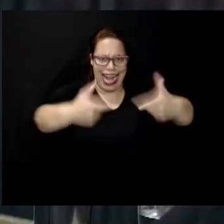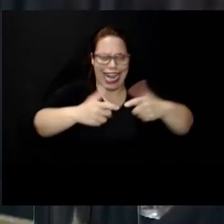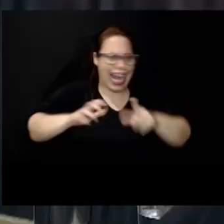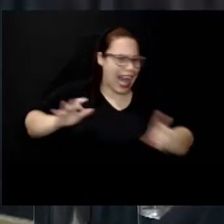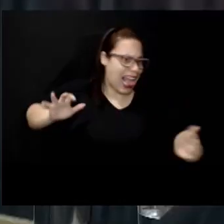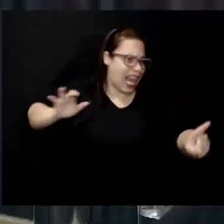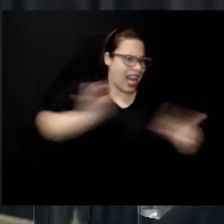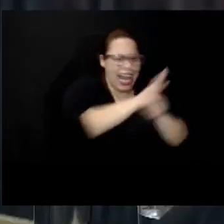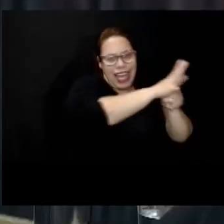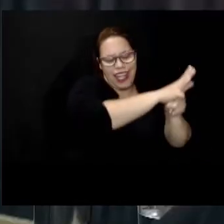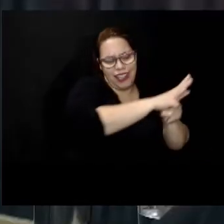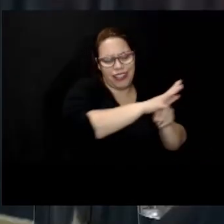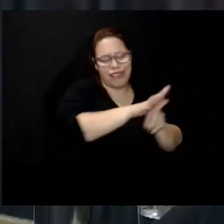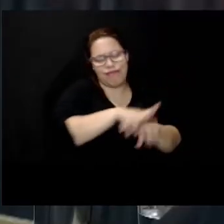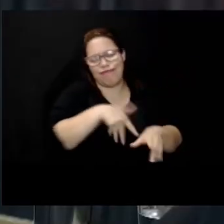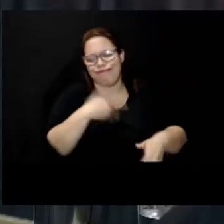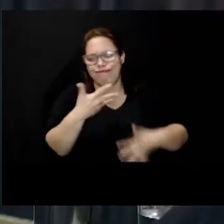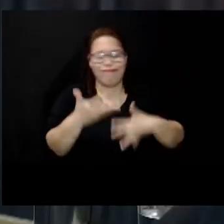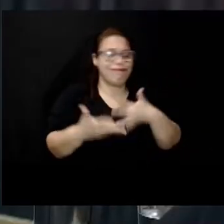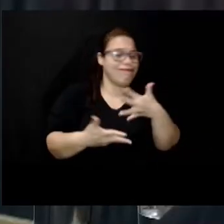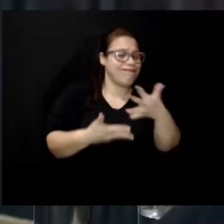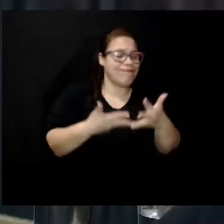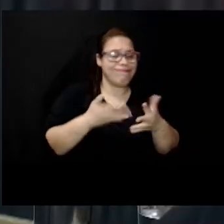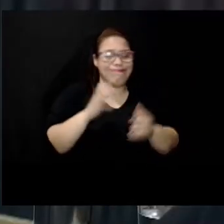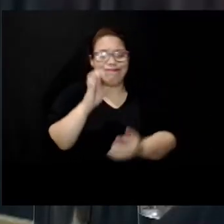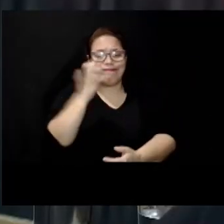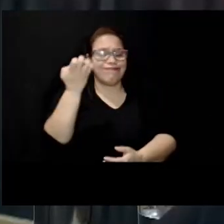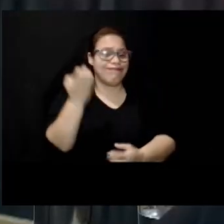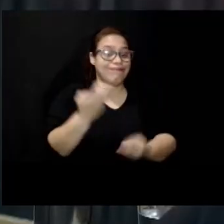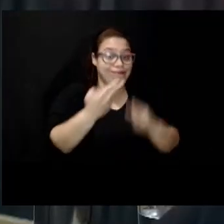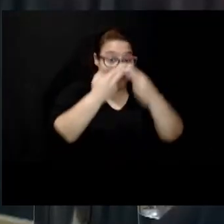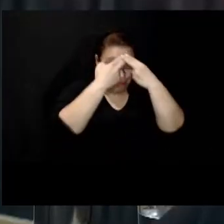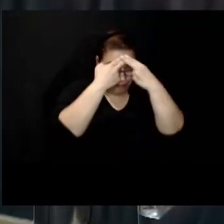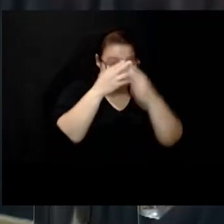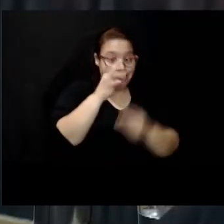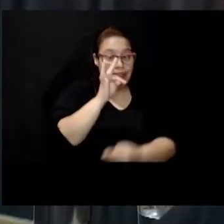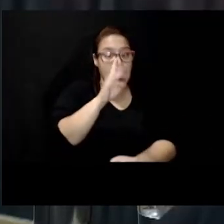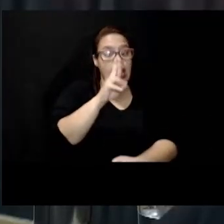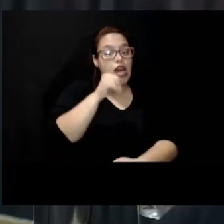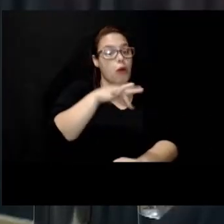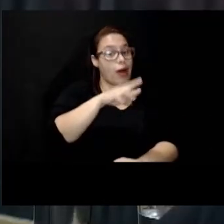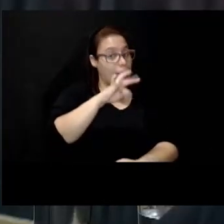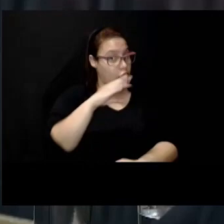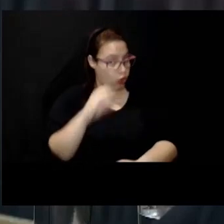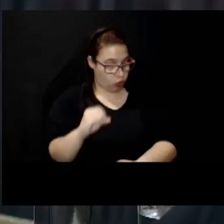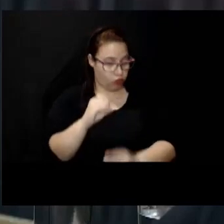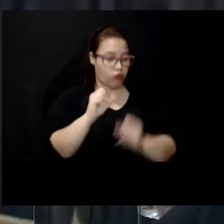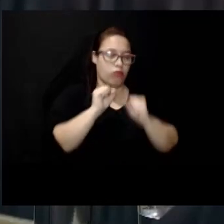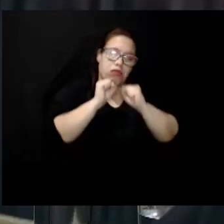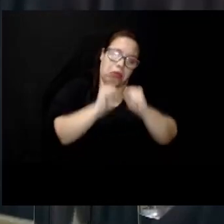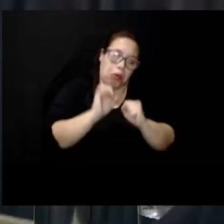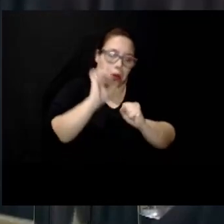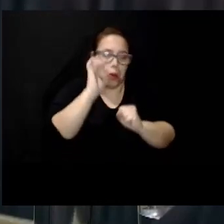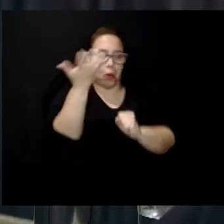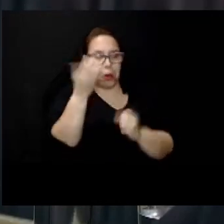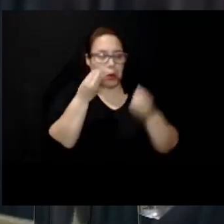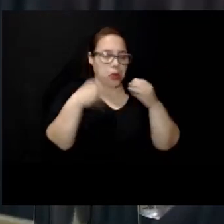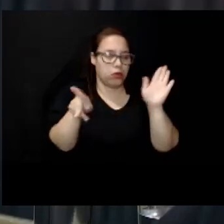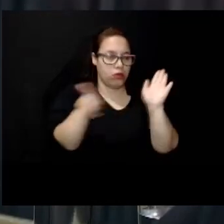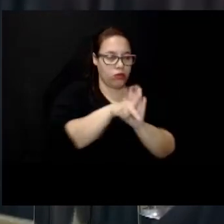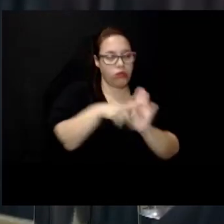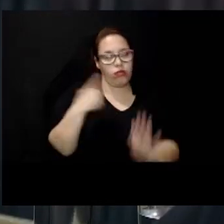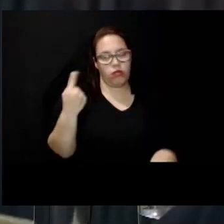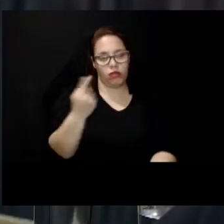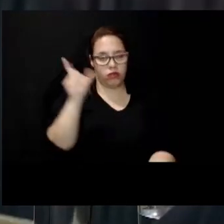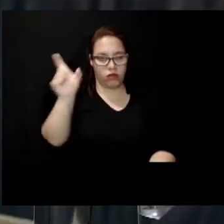né? Esses são eventos considerados traumáticos. E aí eles podem acontecer tanto com o próprio indivíduo, então a